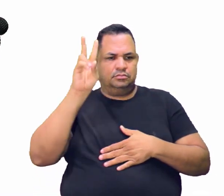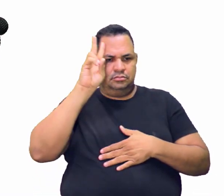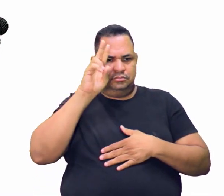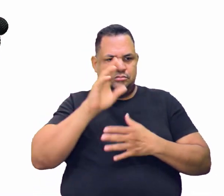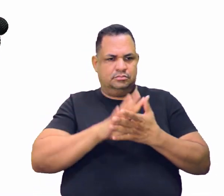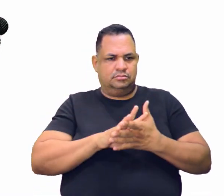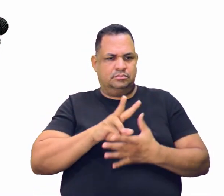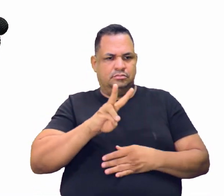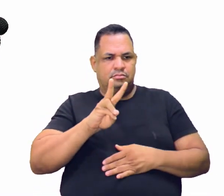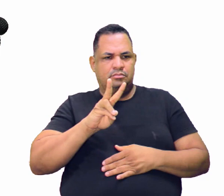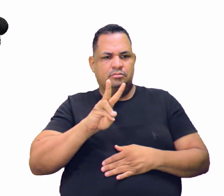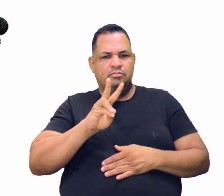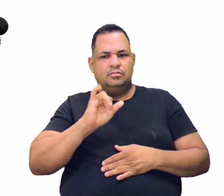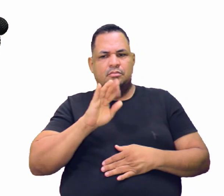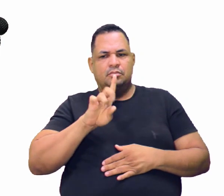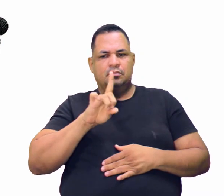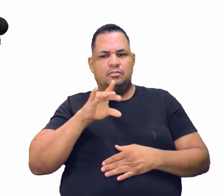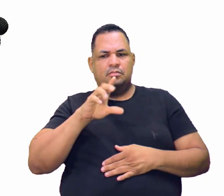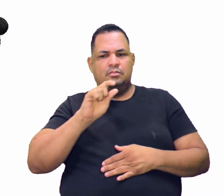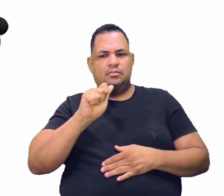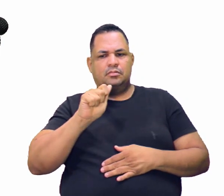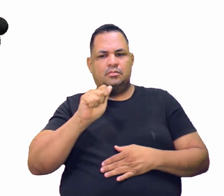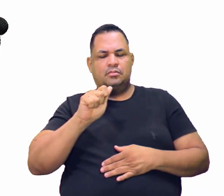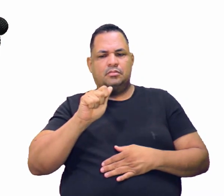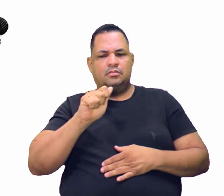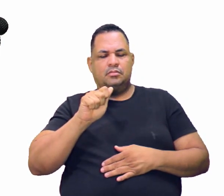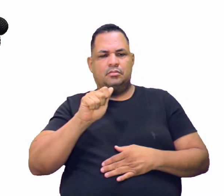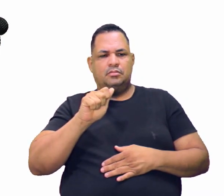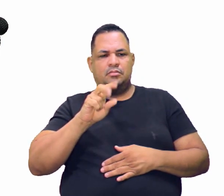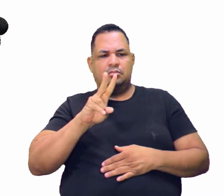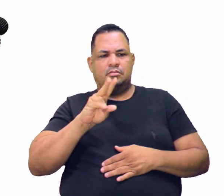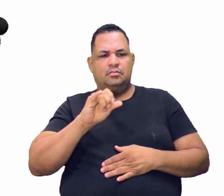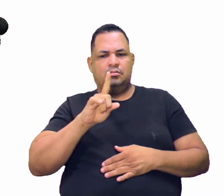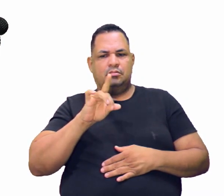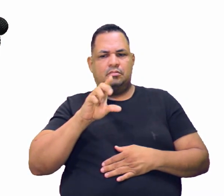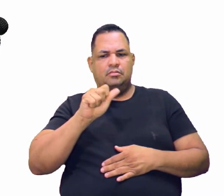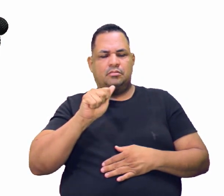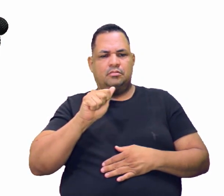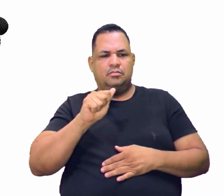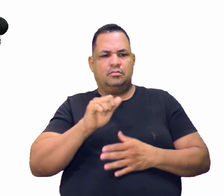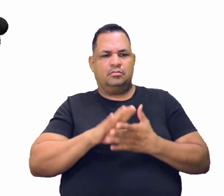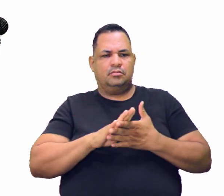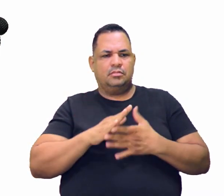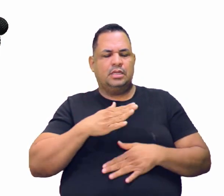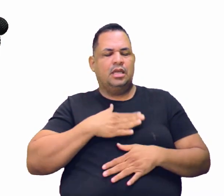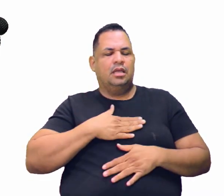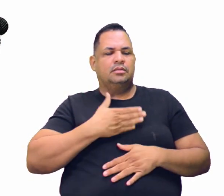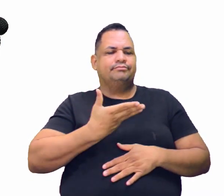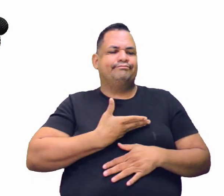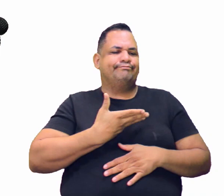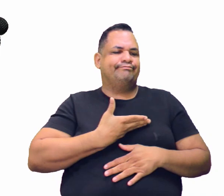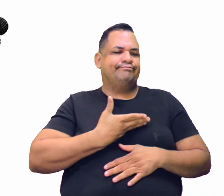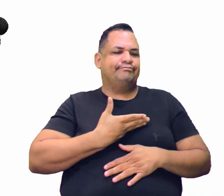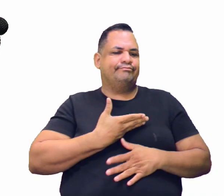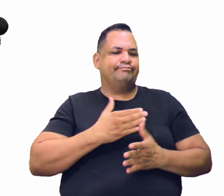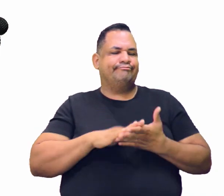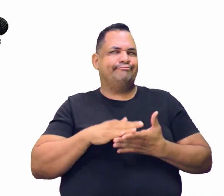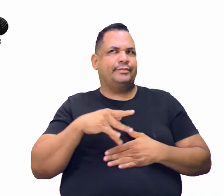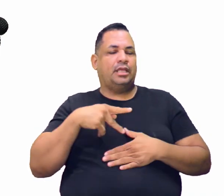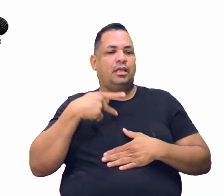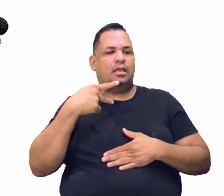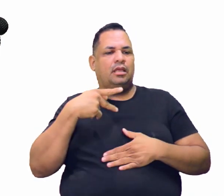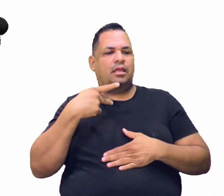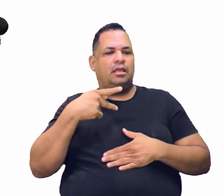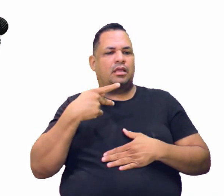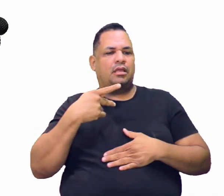história, da situação. Vingada. Ai, amiga, então quer dizer que